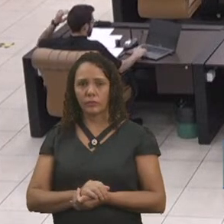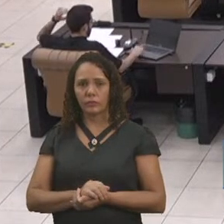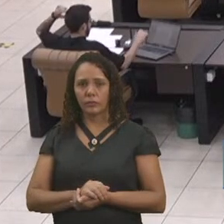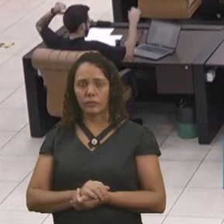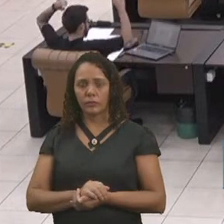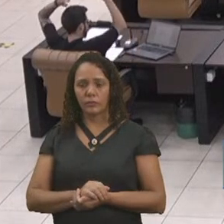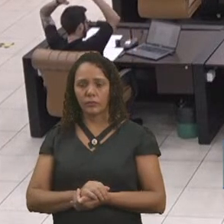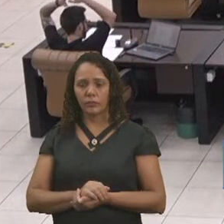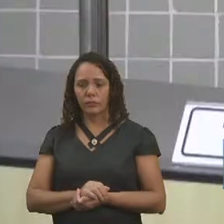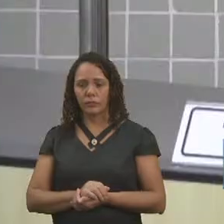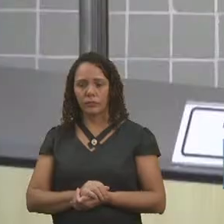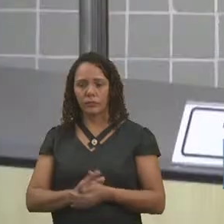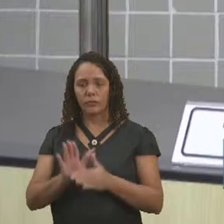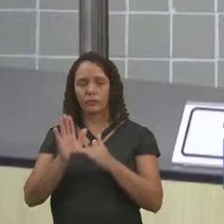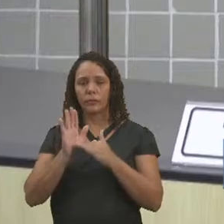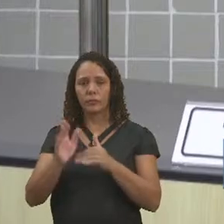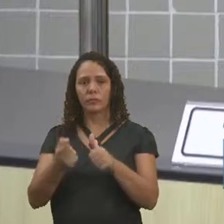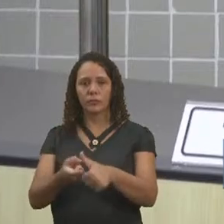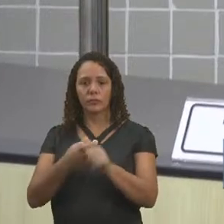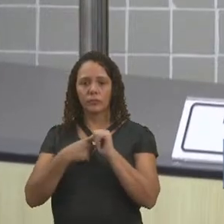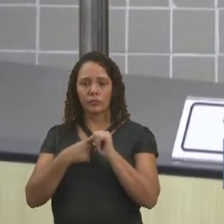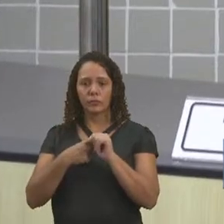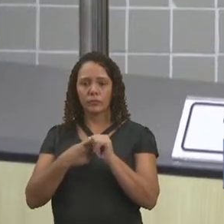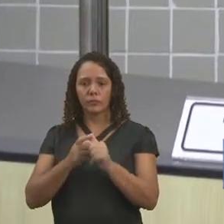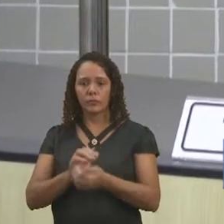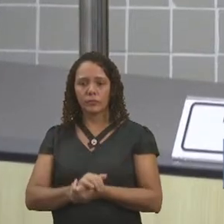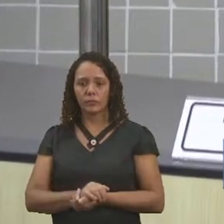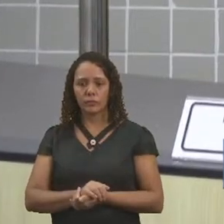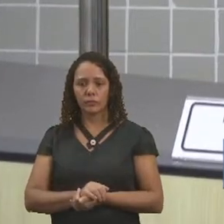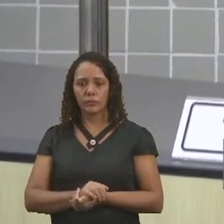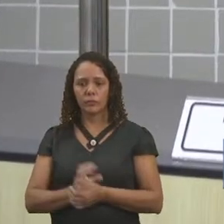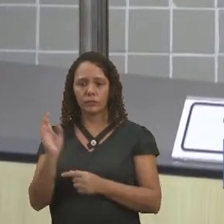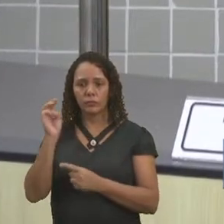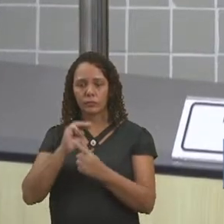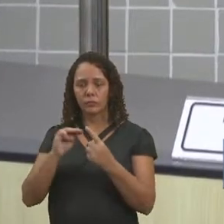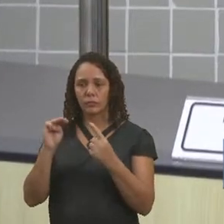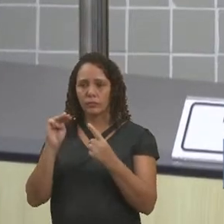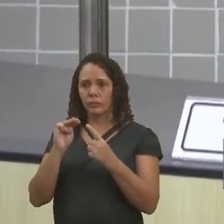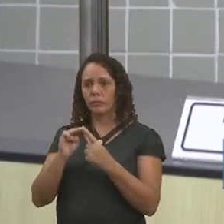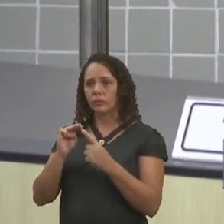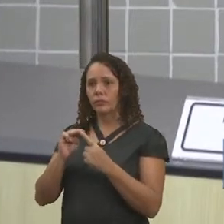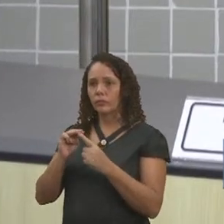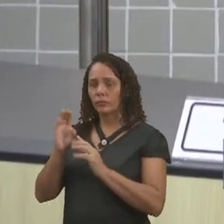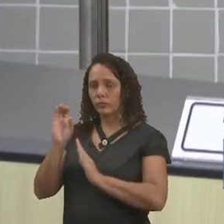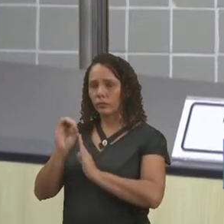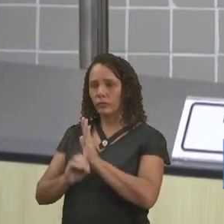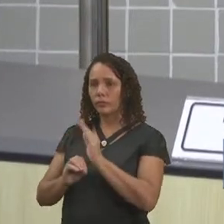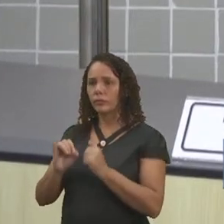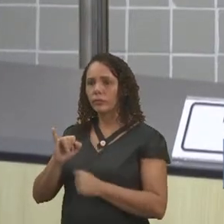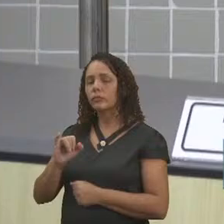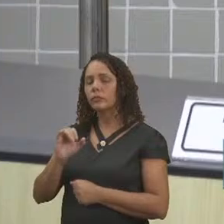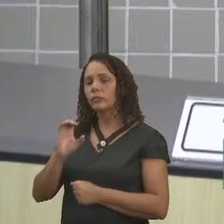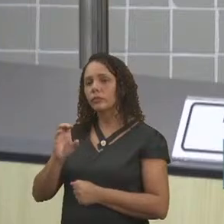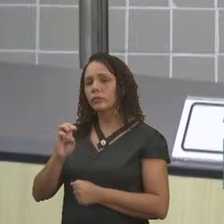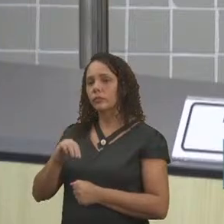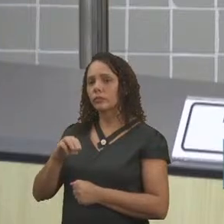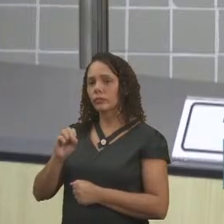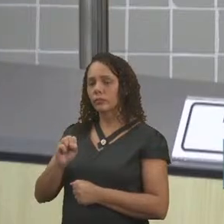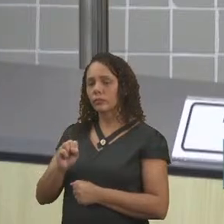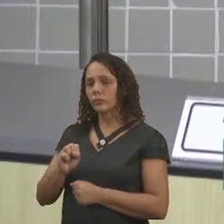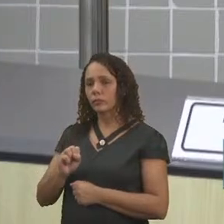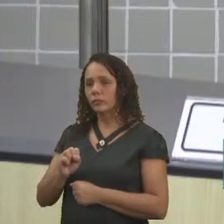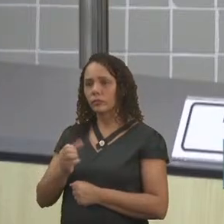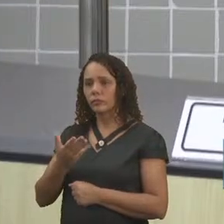contribuíram principalmente com essa dívida. A meta do orçamento de ICMS